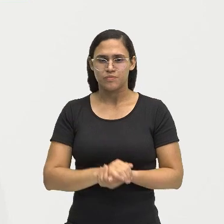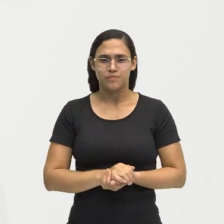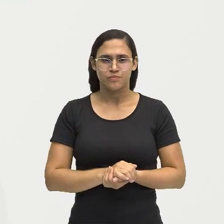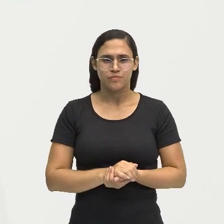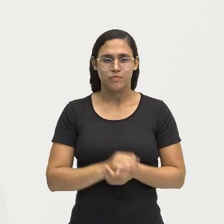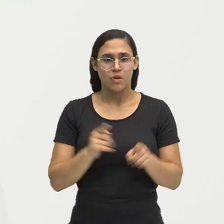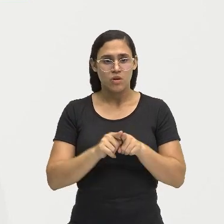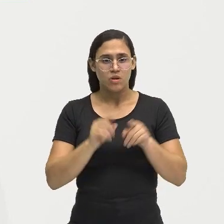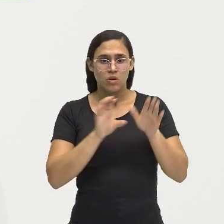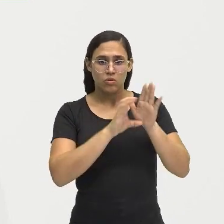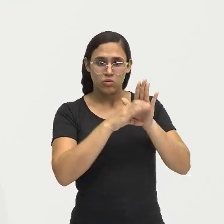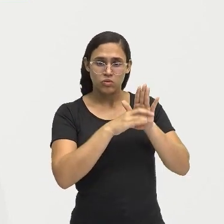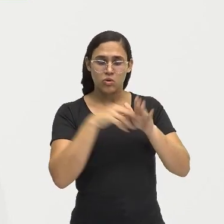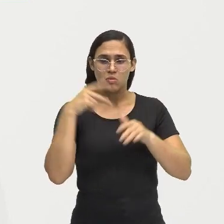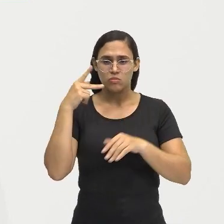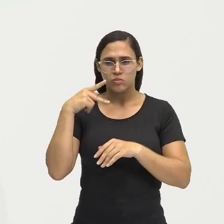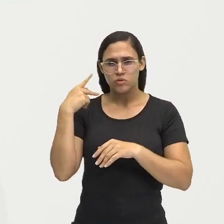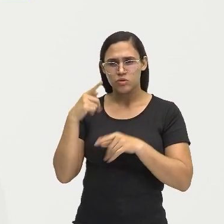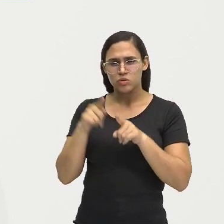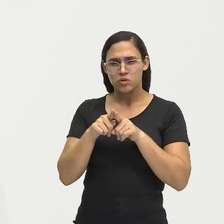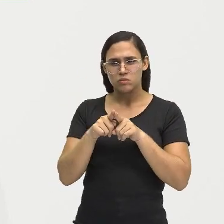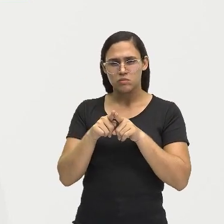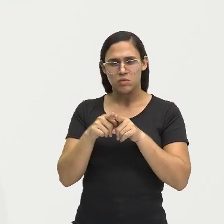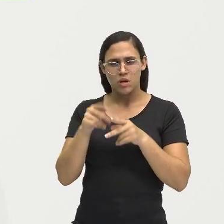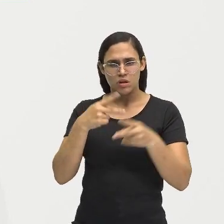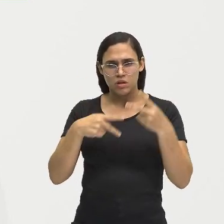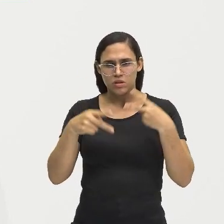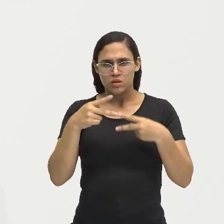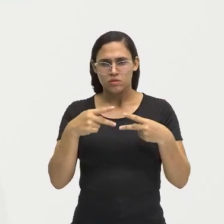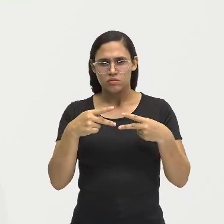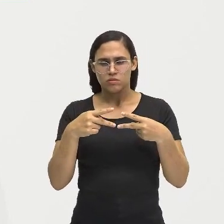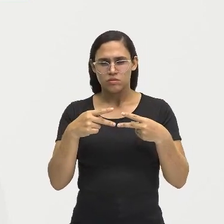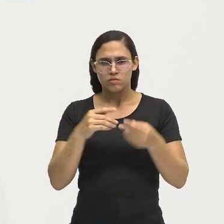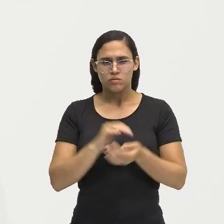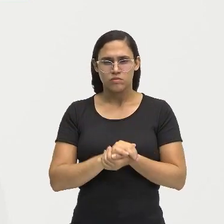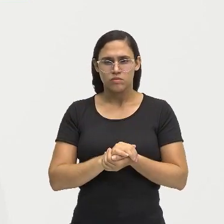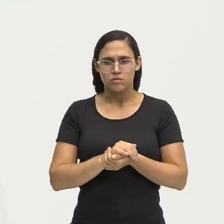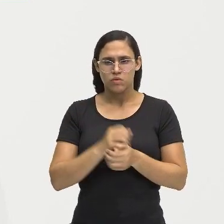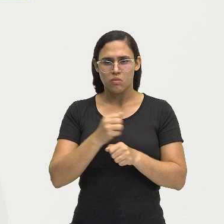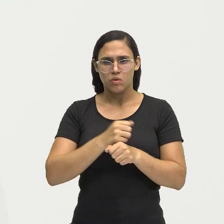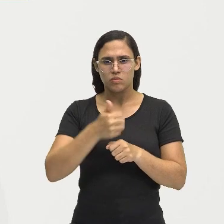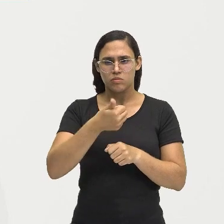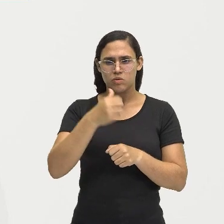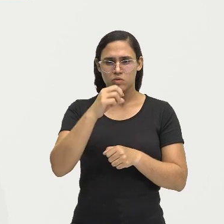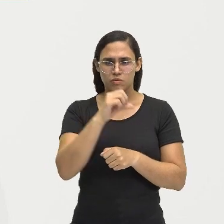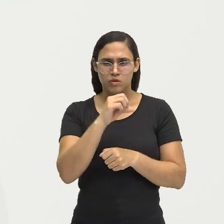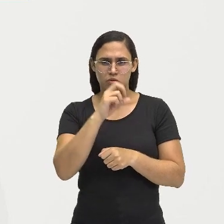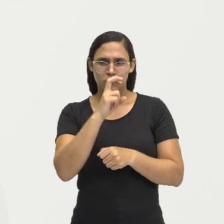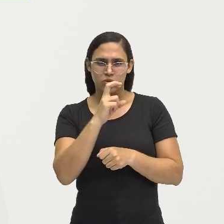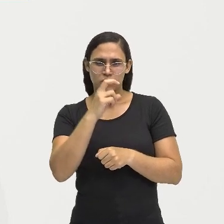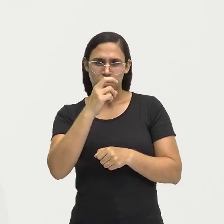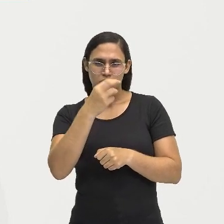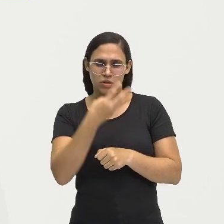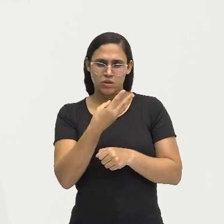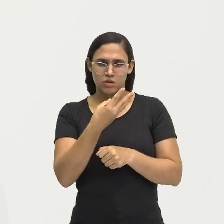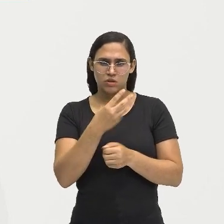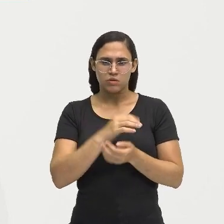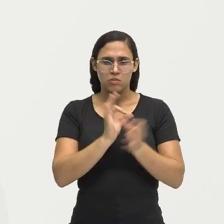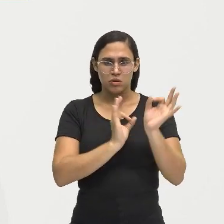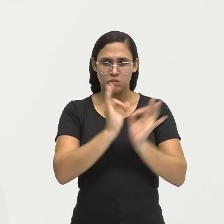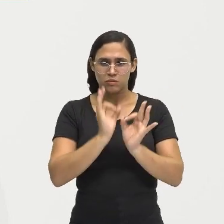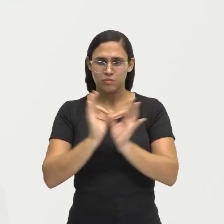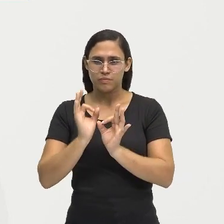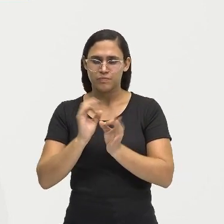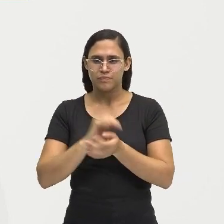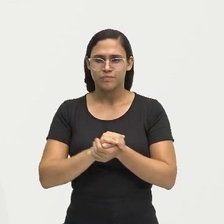conceito político-administrativo que foi estabelecido em 1953 para organizar